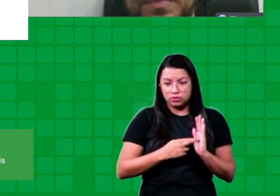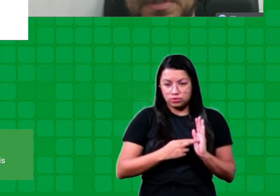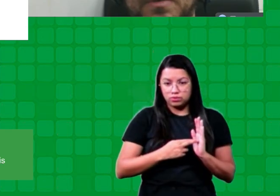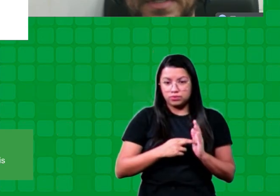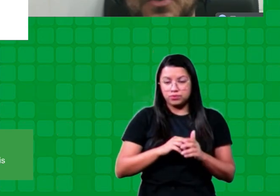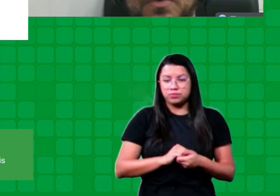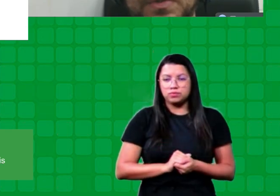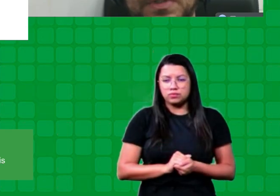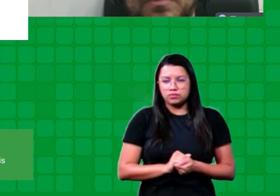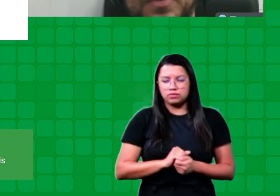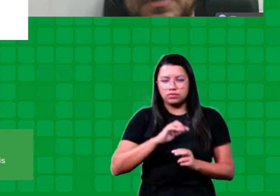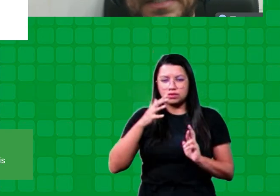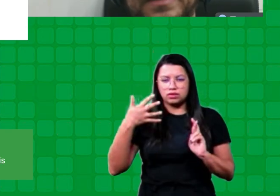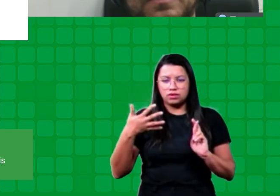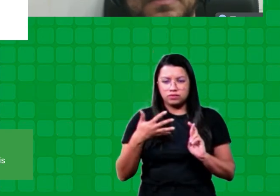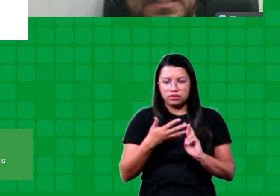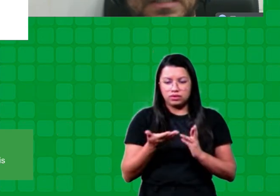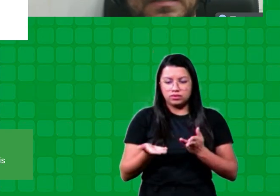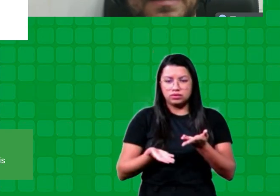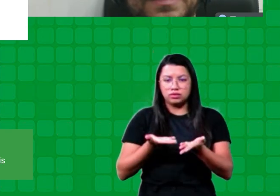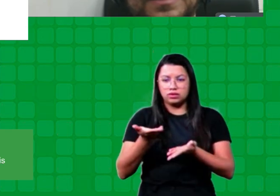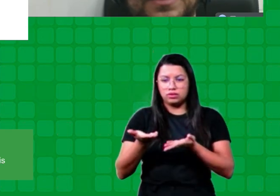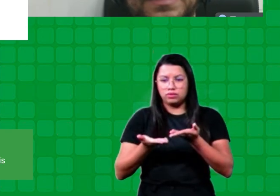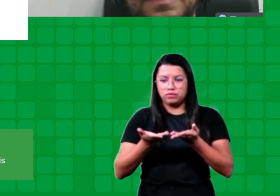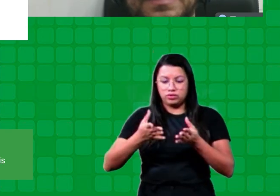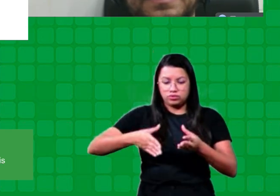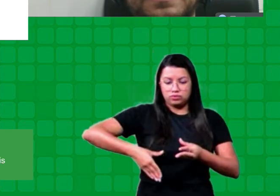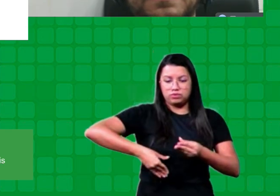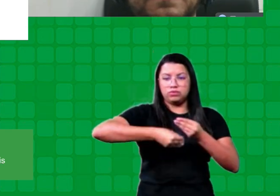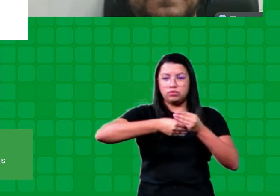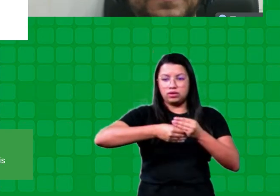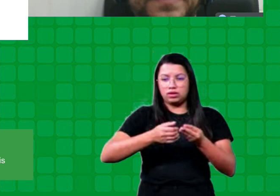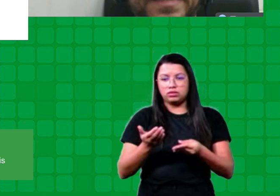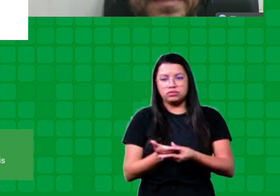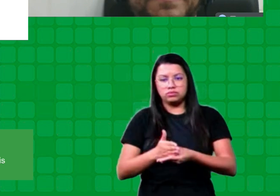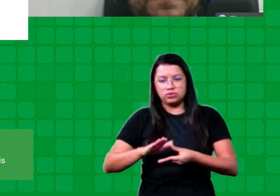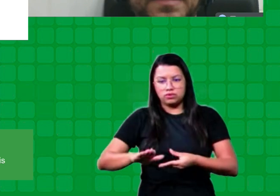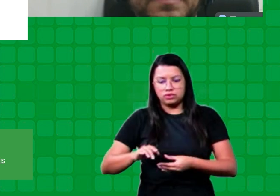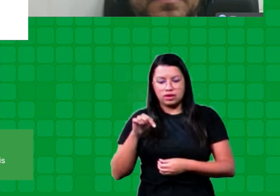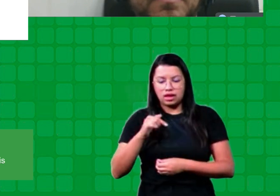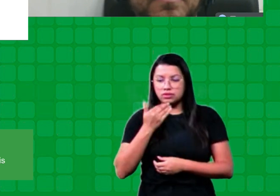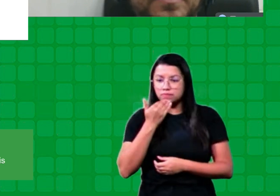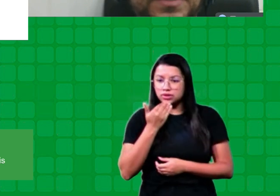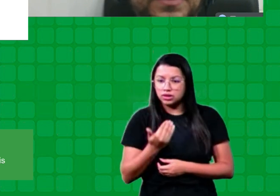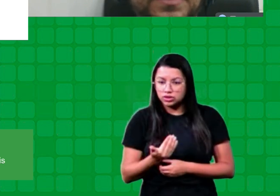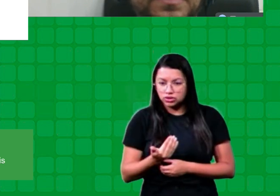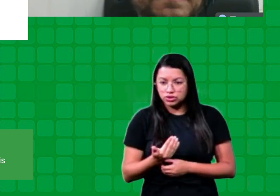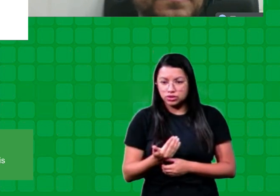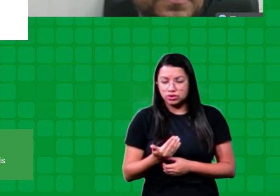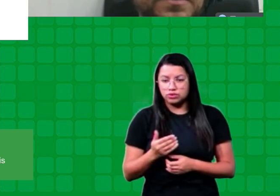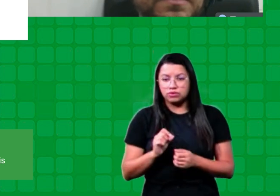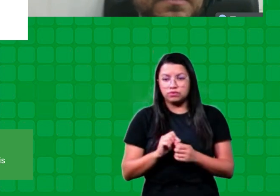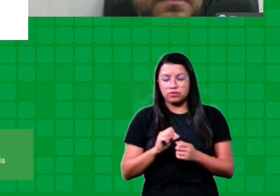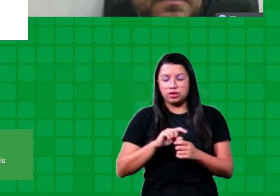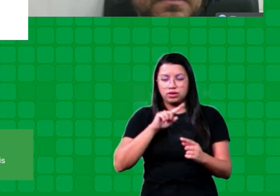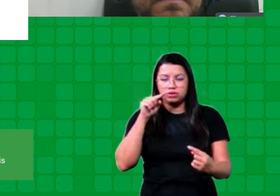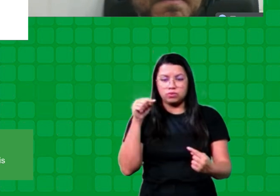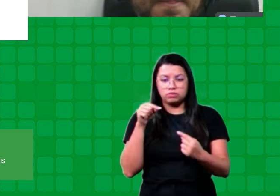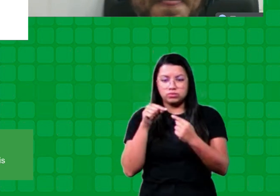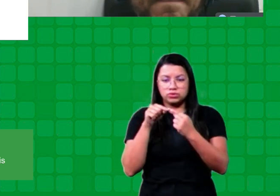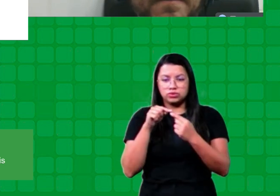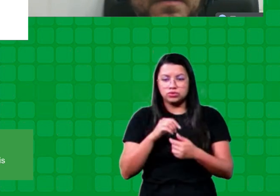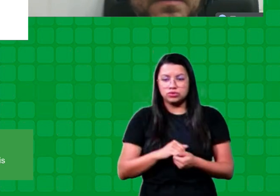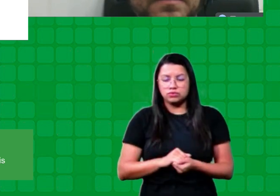do subsequente constem no processo. Essa solicitação é feita com o objetivo